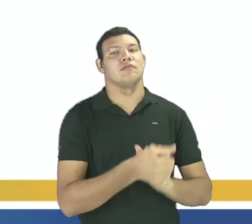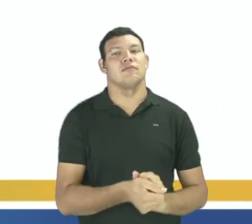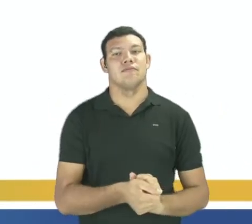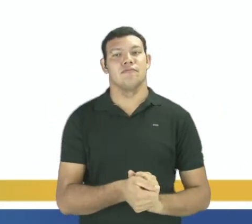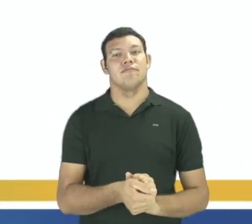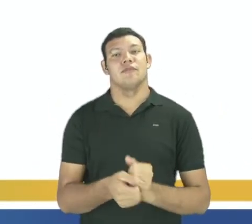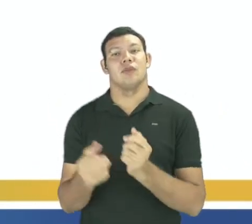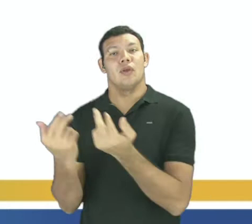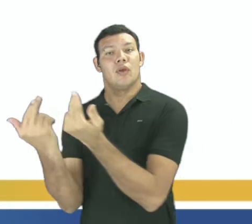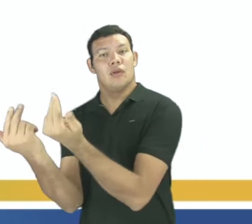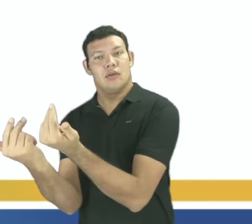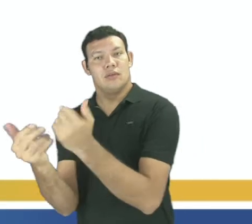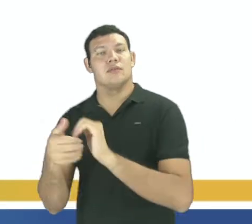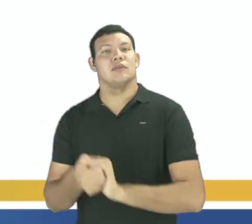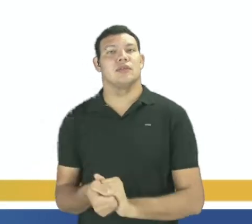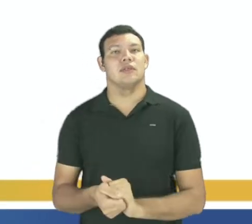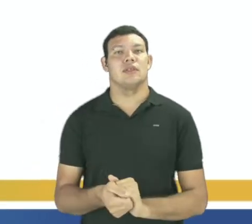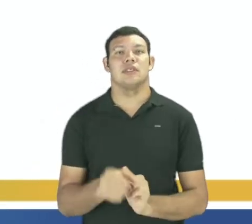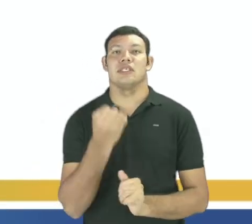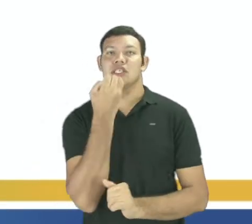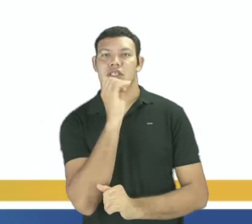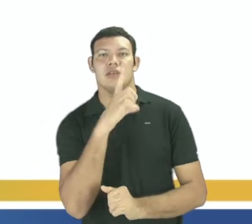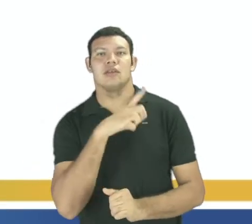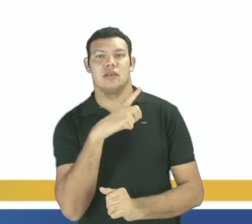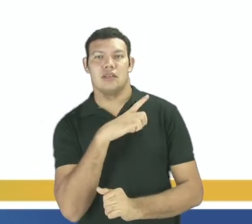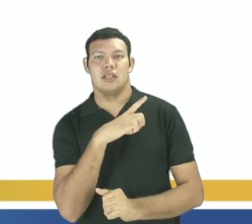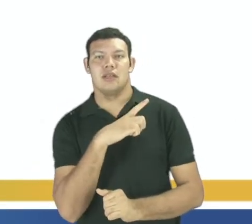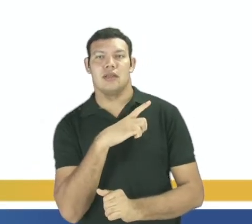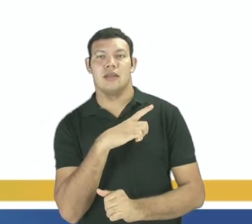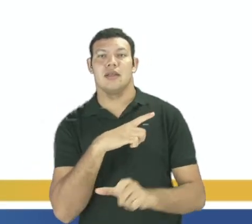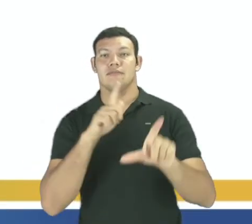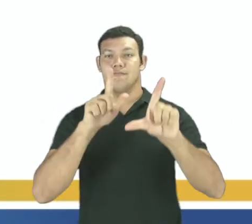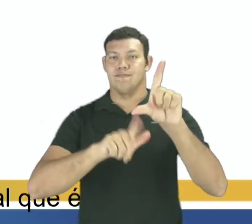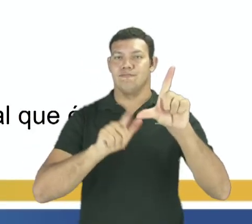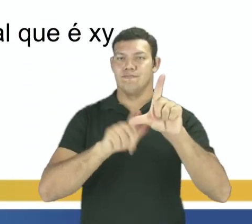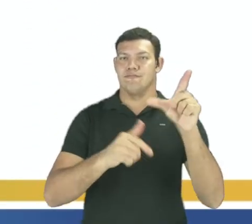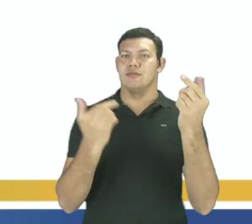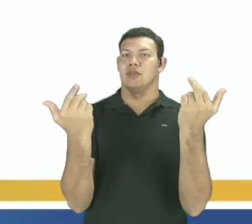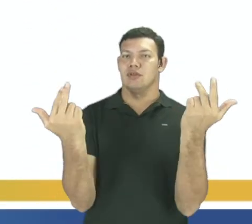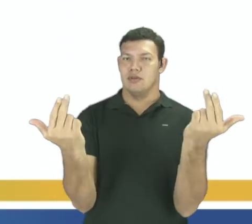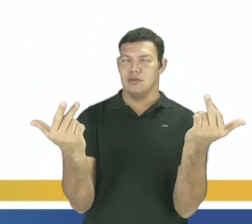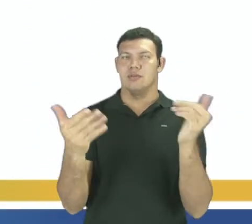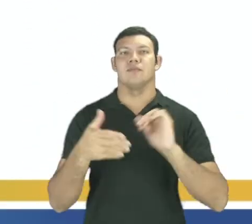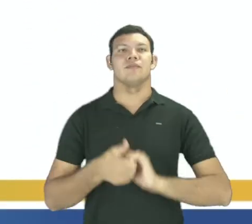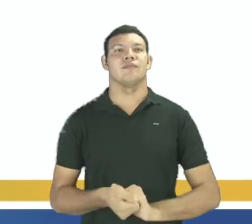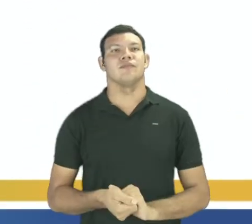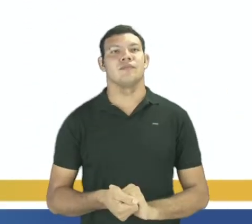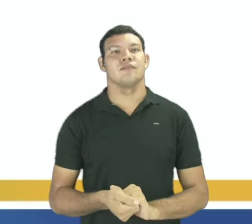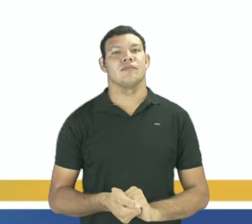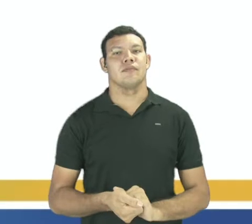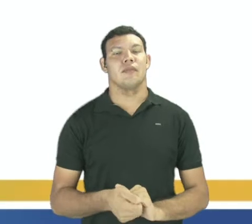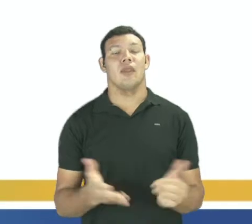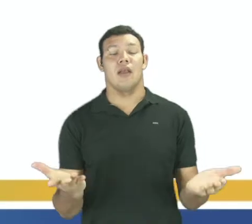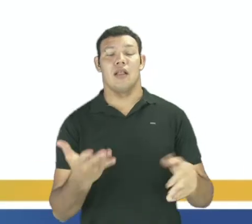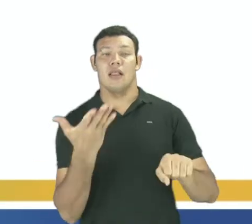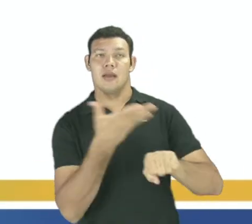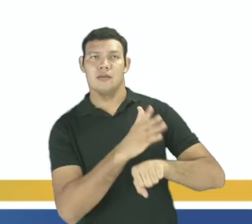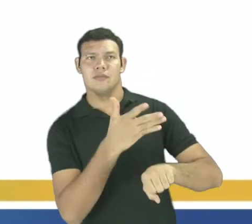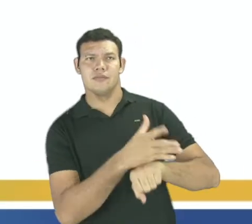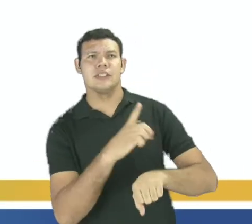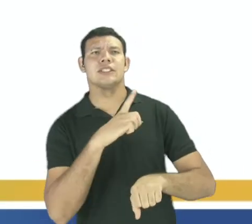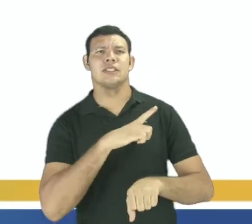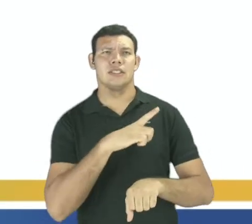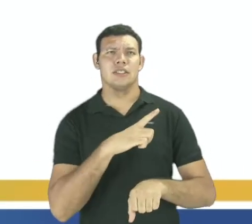quando possui a mesma parte literal, como eu havia falado anteriormente. Então, vamos ver isso na prática? Eu tenho